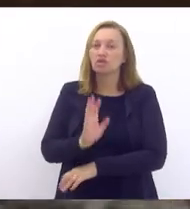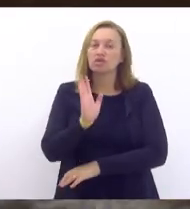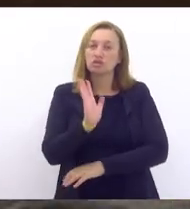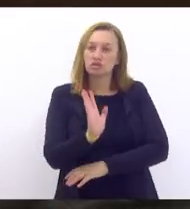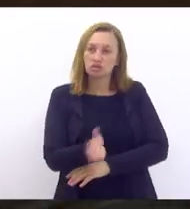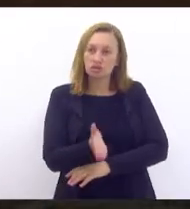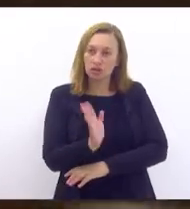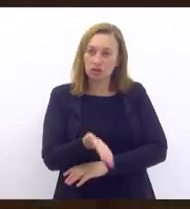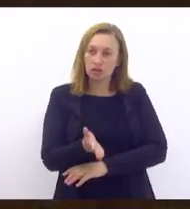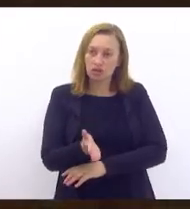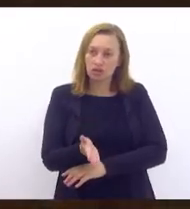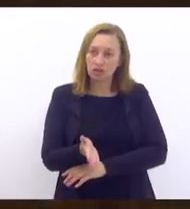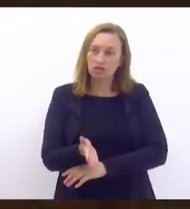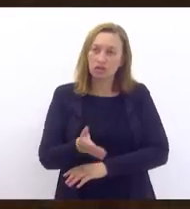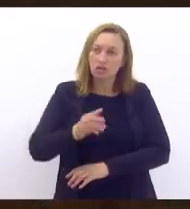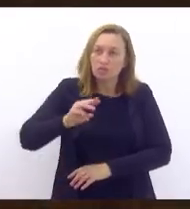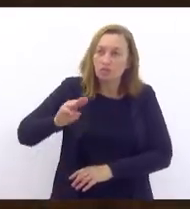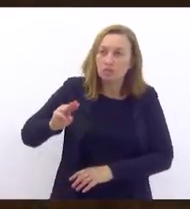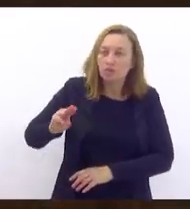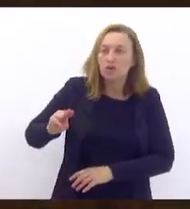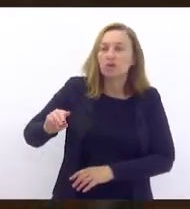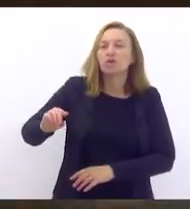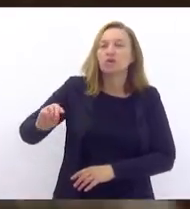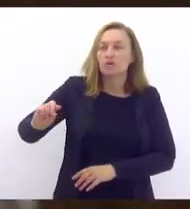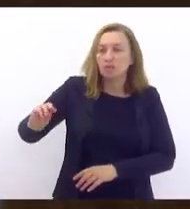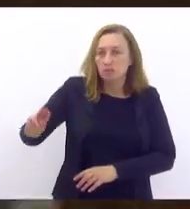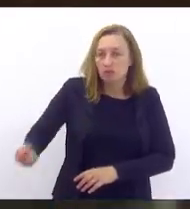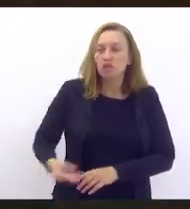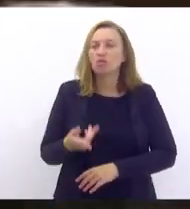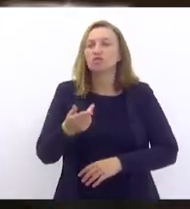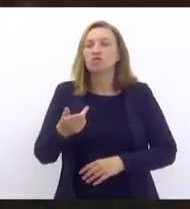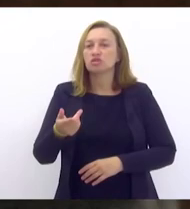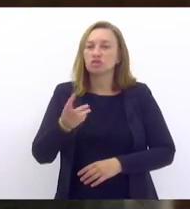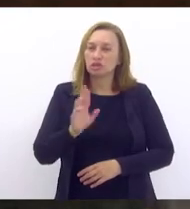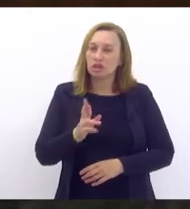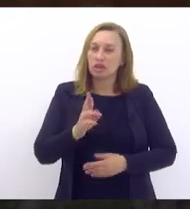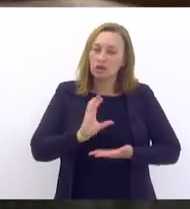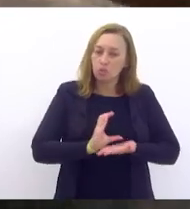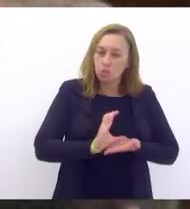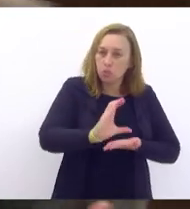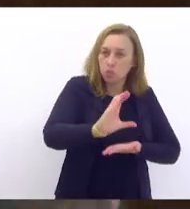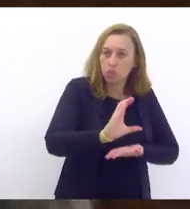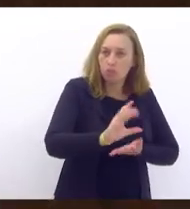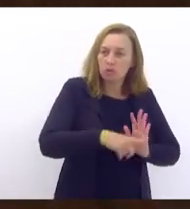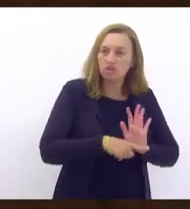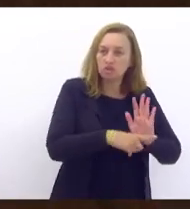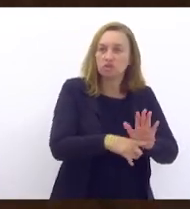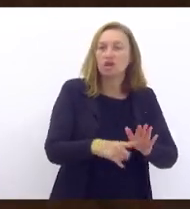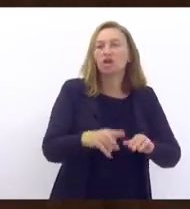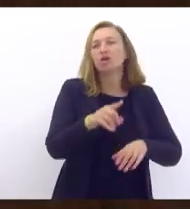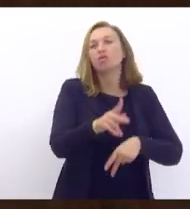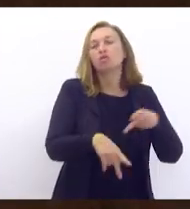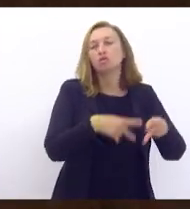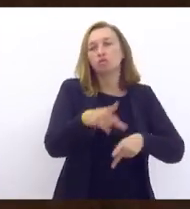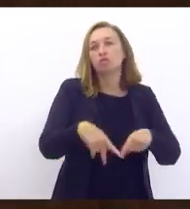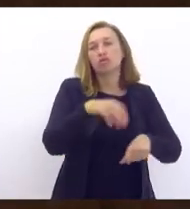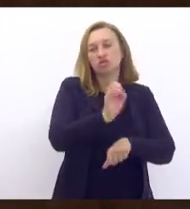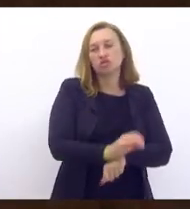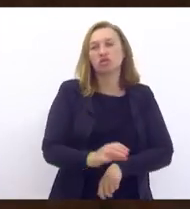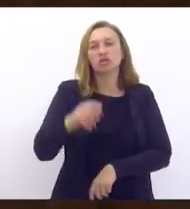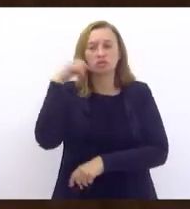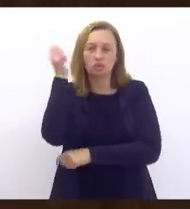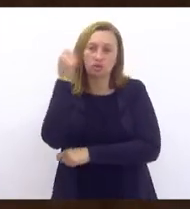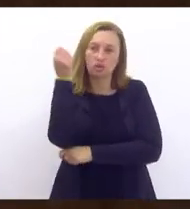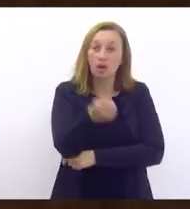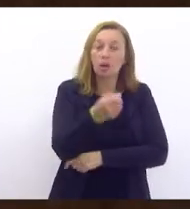está aportando milhões de reais em recursos para acolher a população do Rio Grande do Sul. Porque, mais do